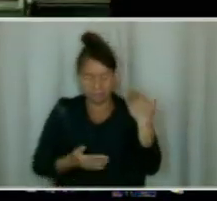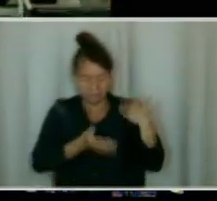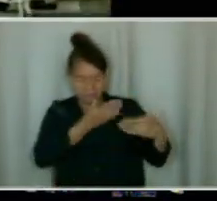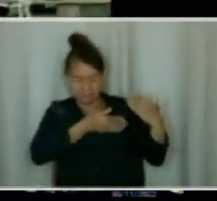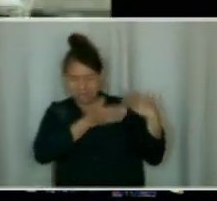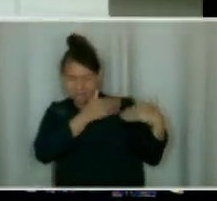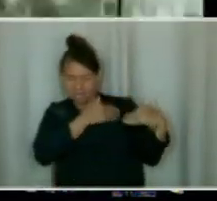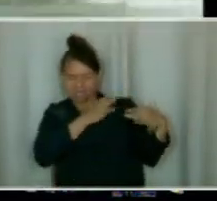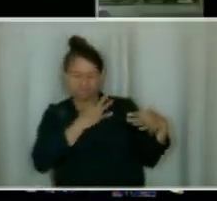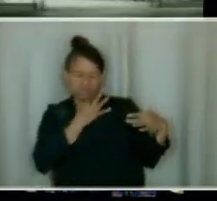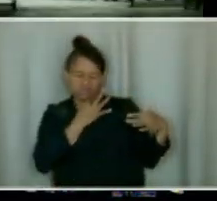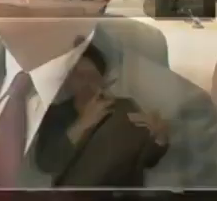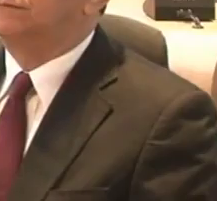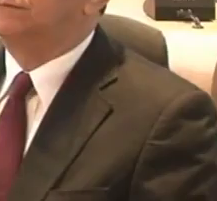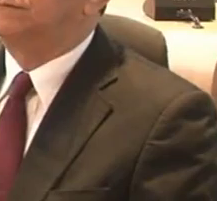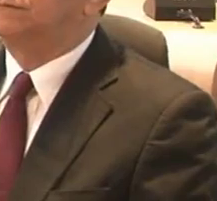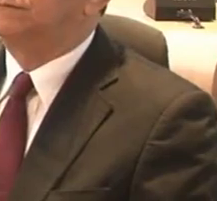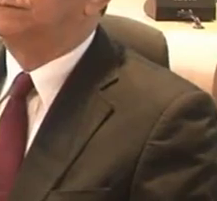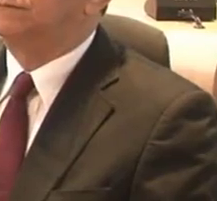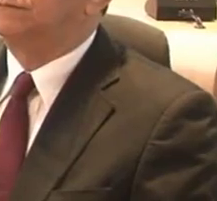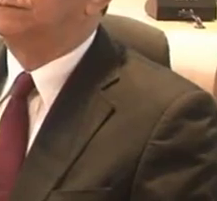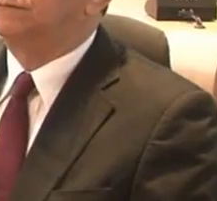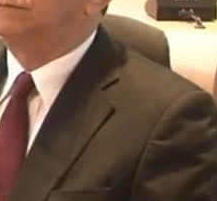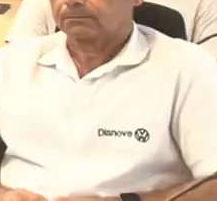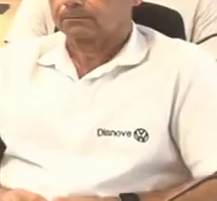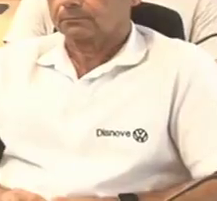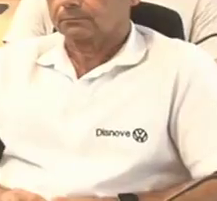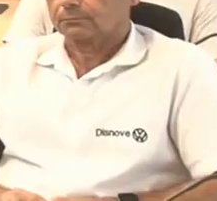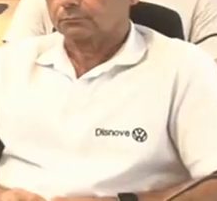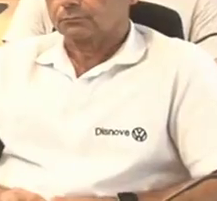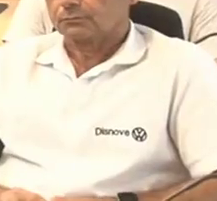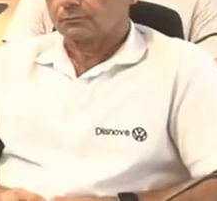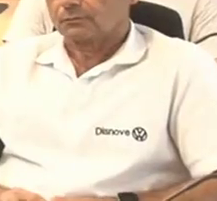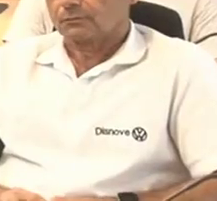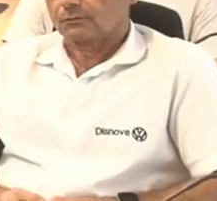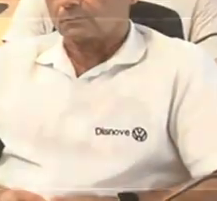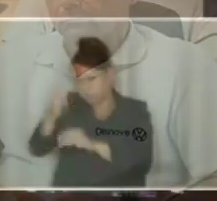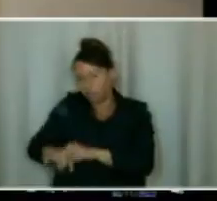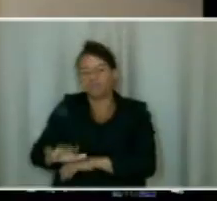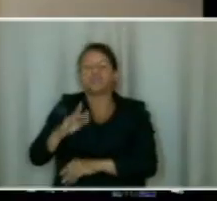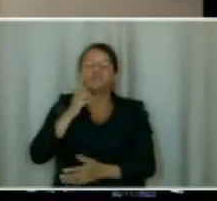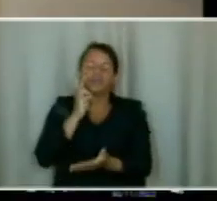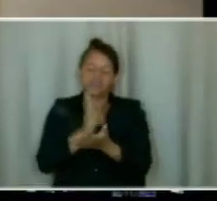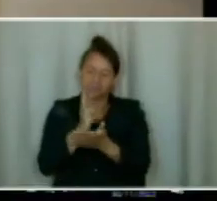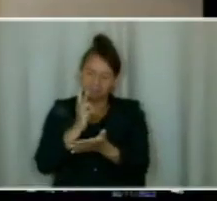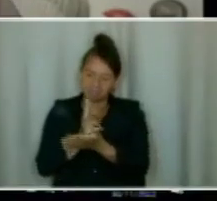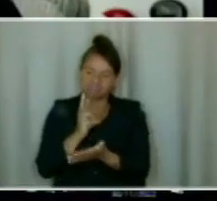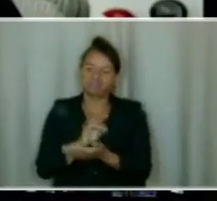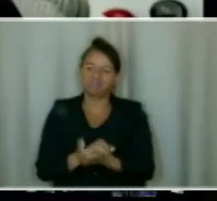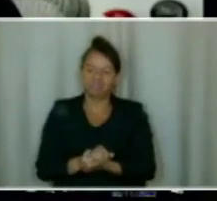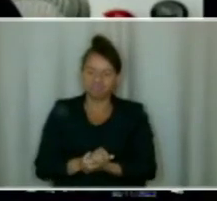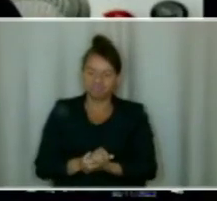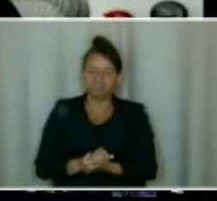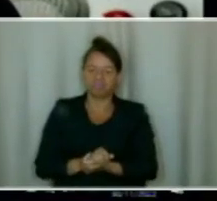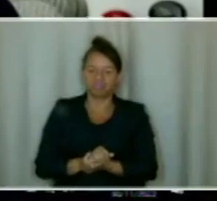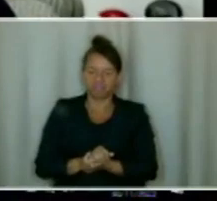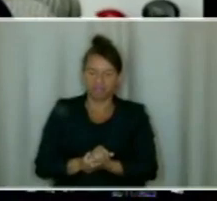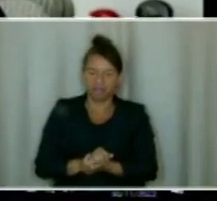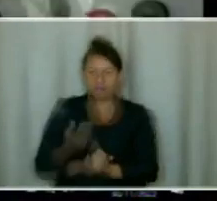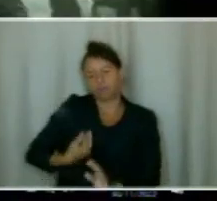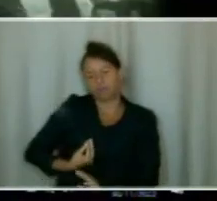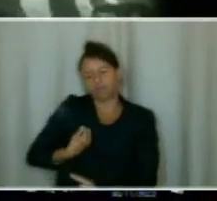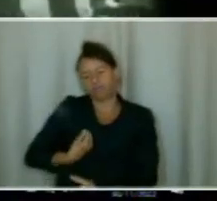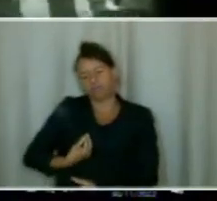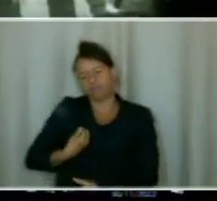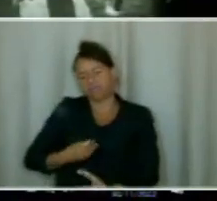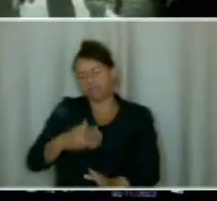Timbaúba, Mata Norte do estado. Há 50 anos, a 19 passou a ser comandada pelo empresário Heraldo Barbosa dos Santos, o Lau.